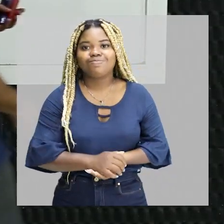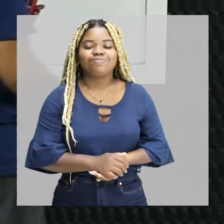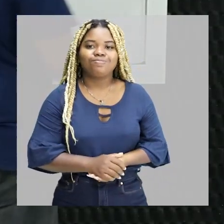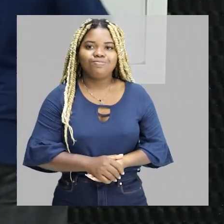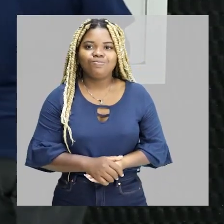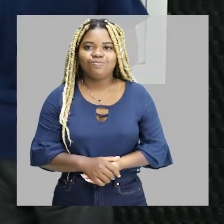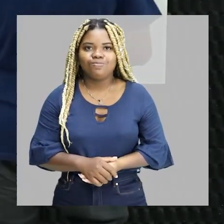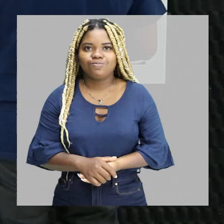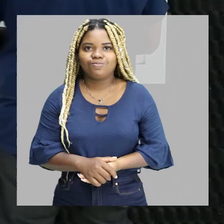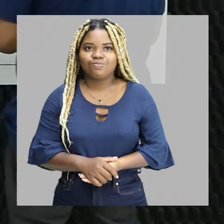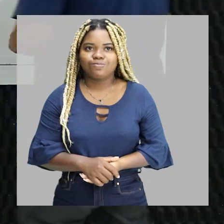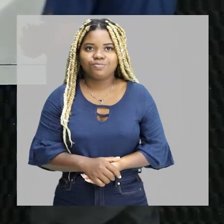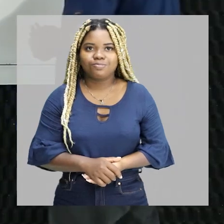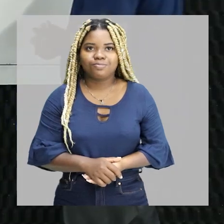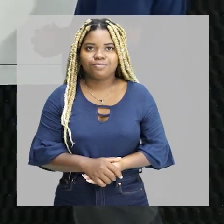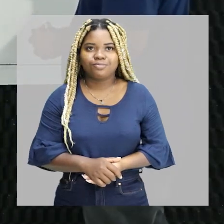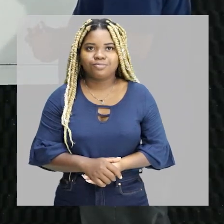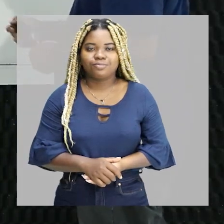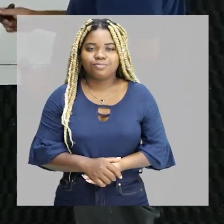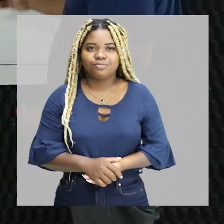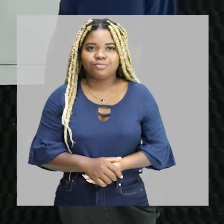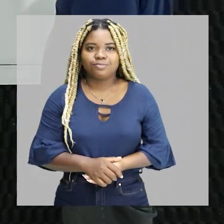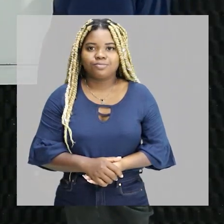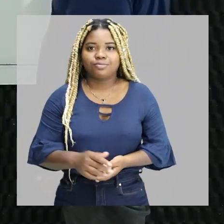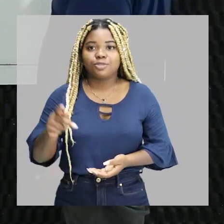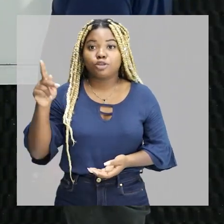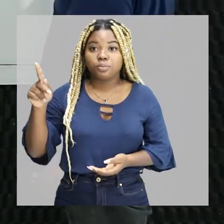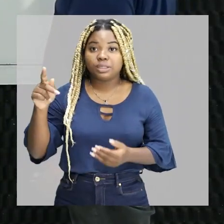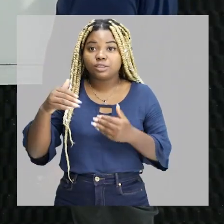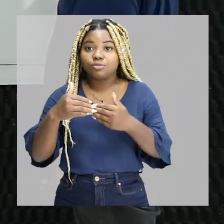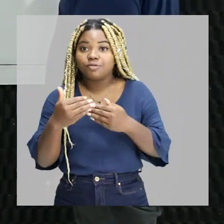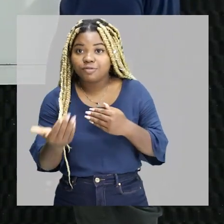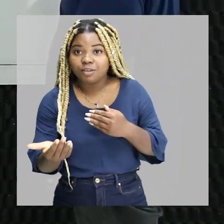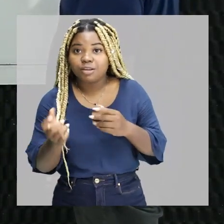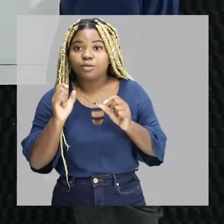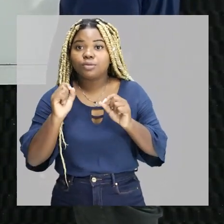né? Então, a pressão atmosférica